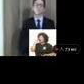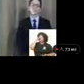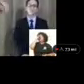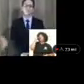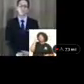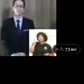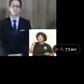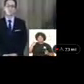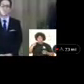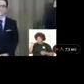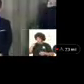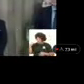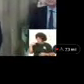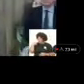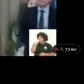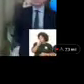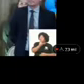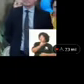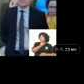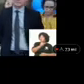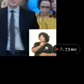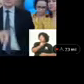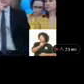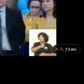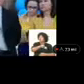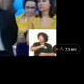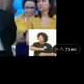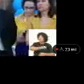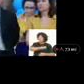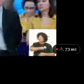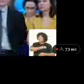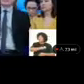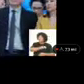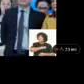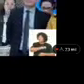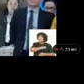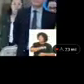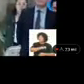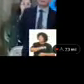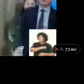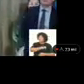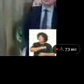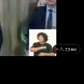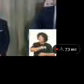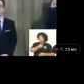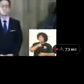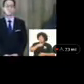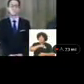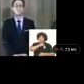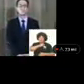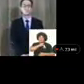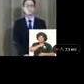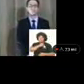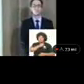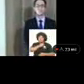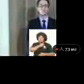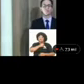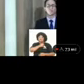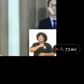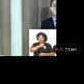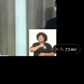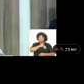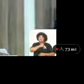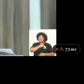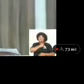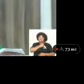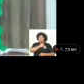A gente vive do salário do meu marido. Eu sou voluntária no governo. Nós queremos continuar, irmãos, para a gente